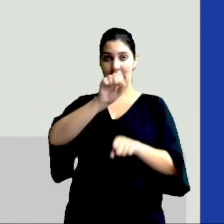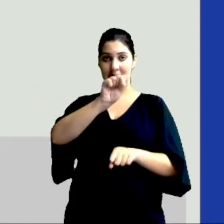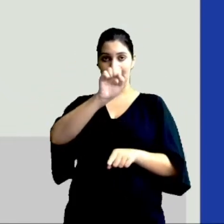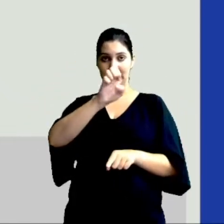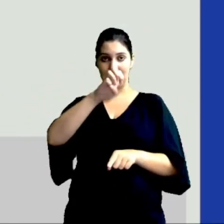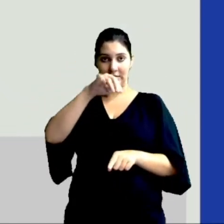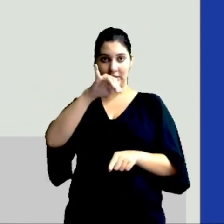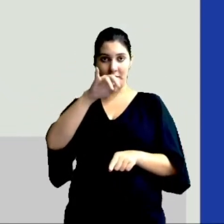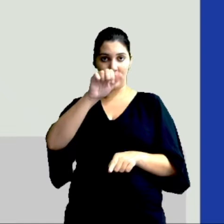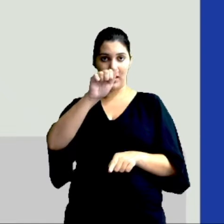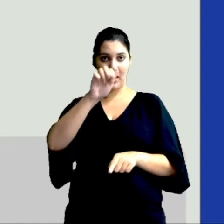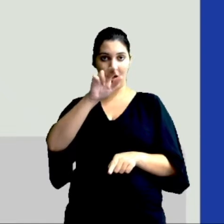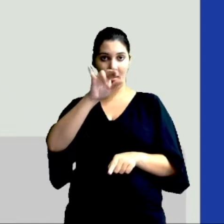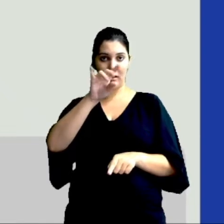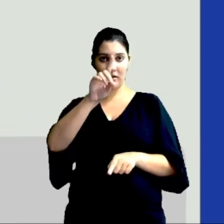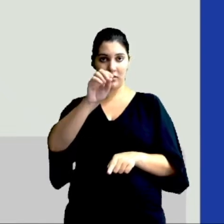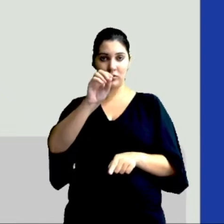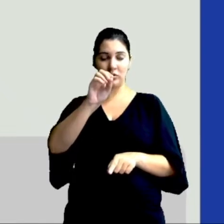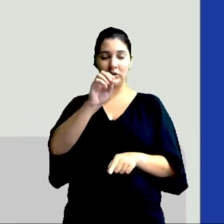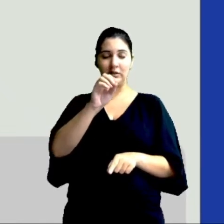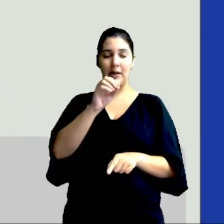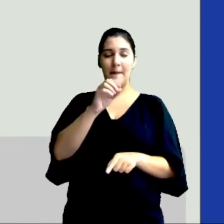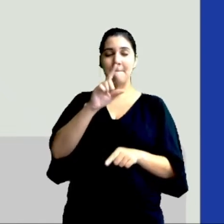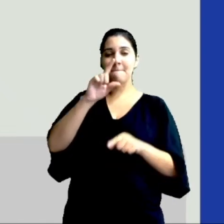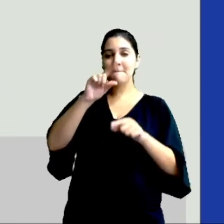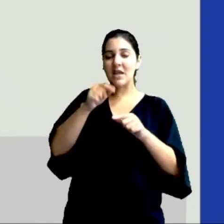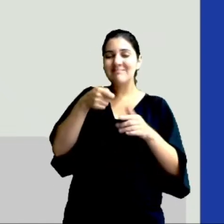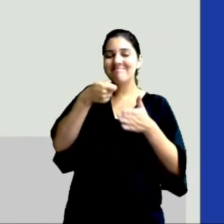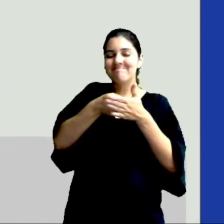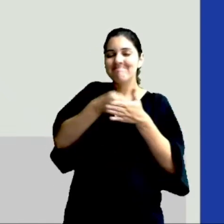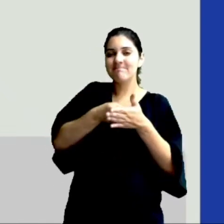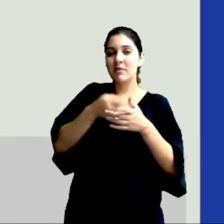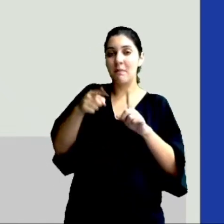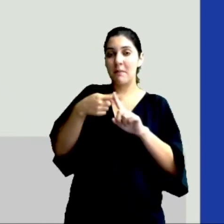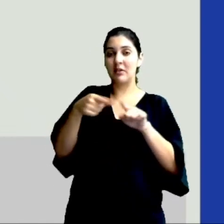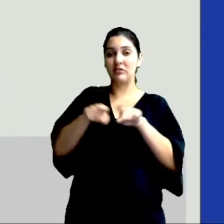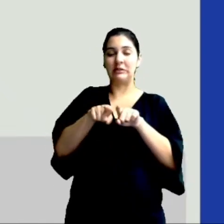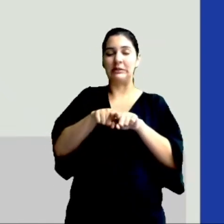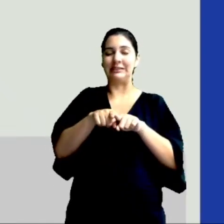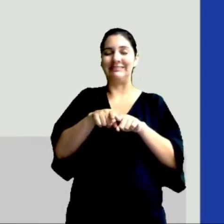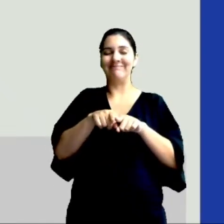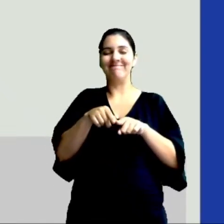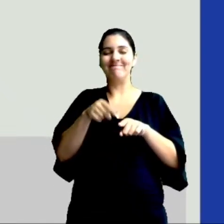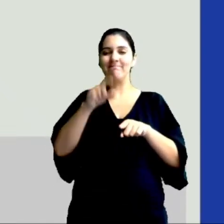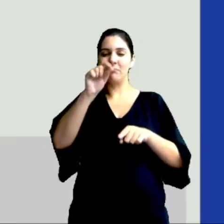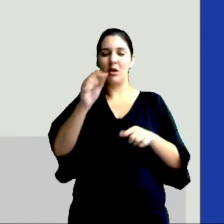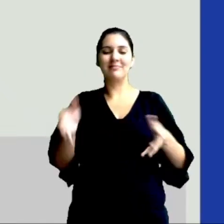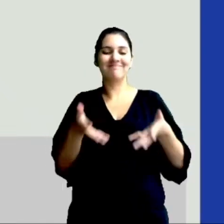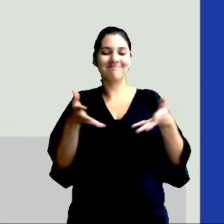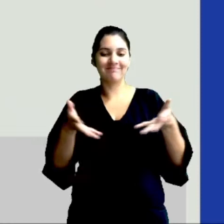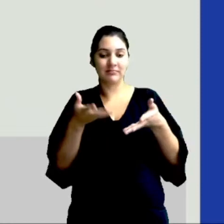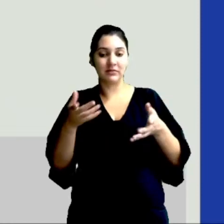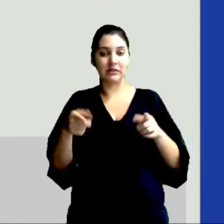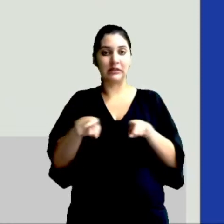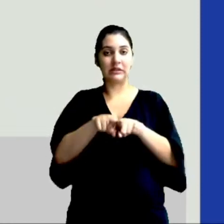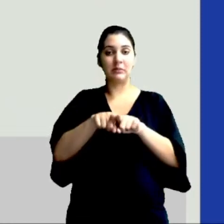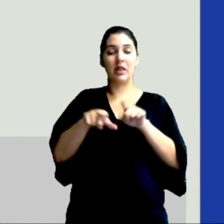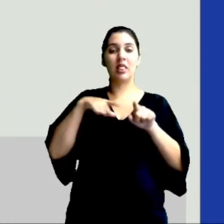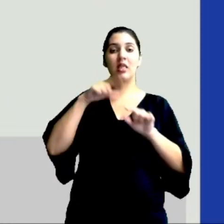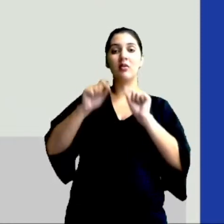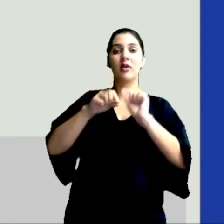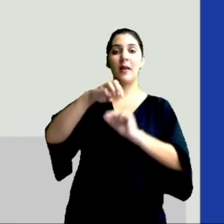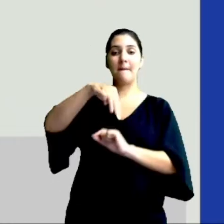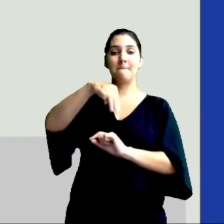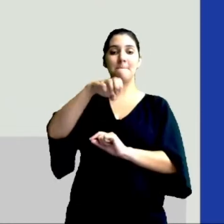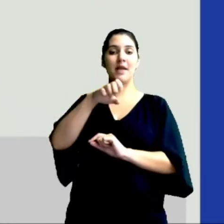pouco menos agressivo, mas também não é muito favorável. E aí o clima mediterrâneo, que é